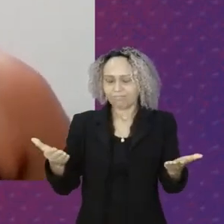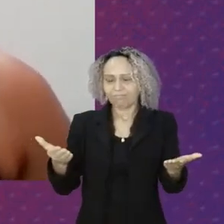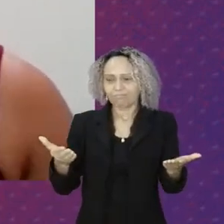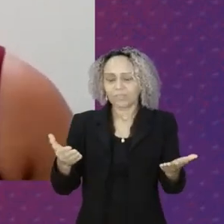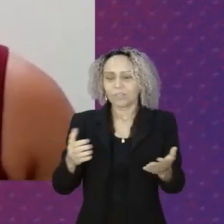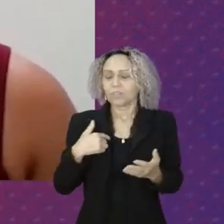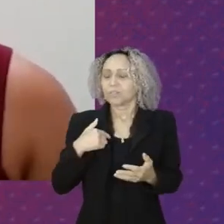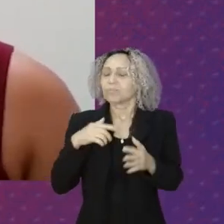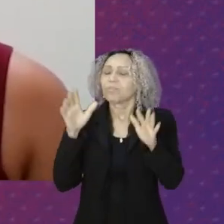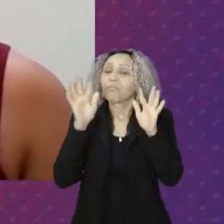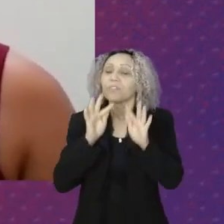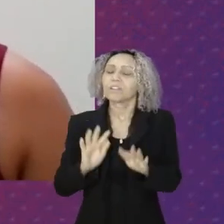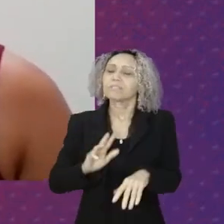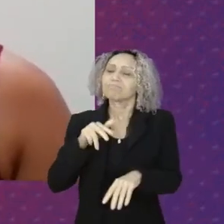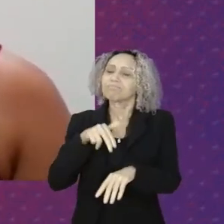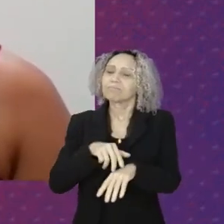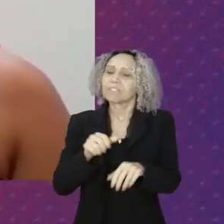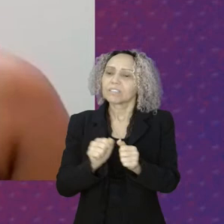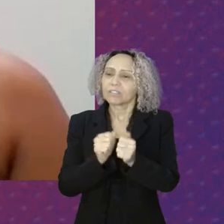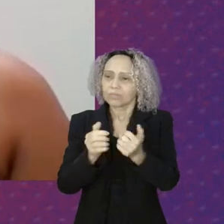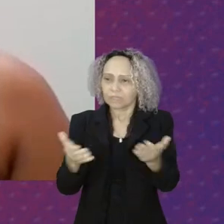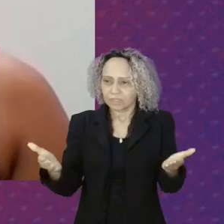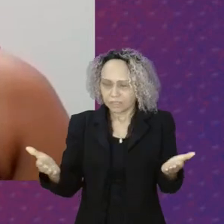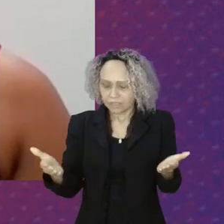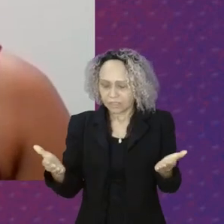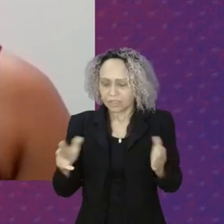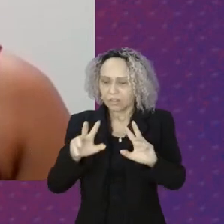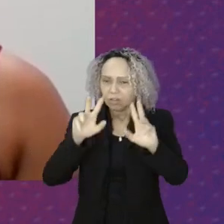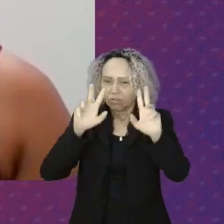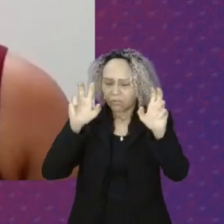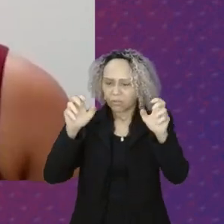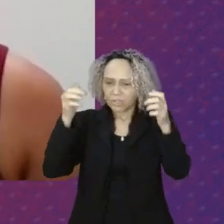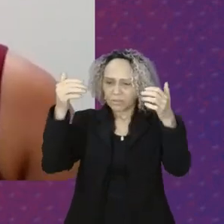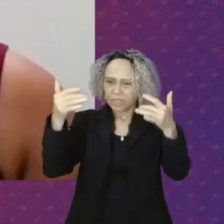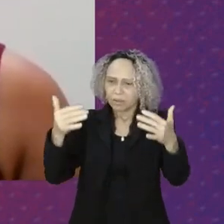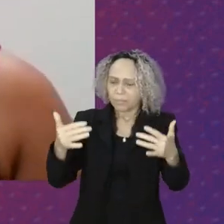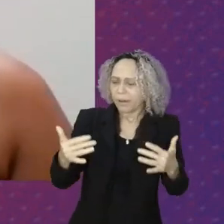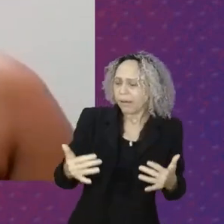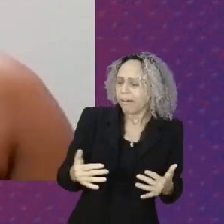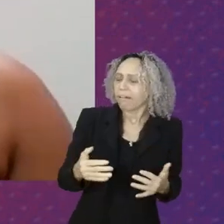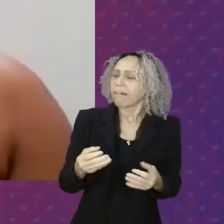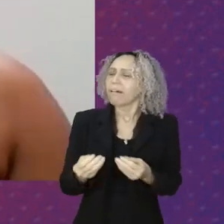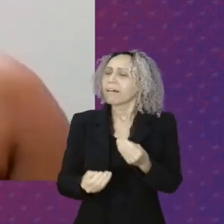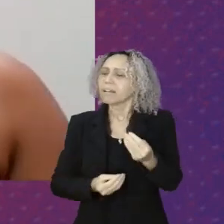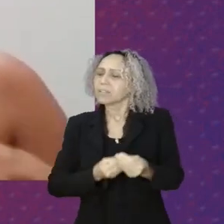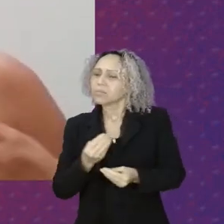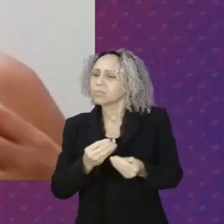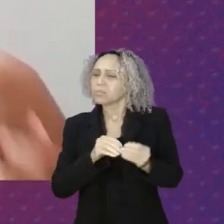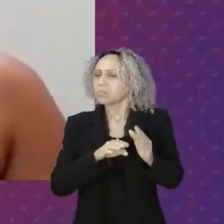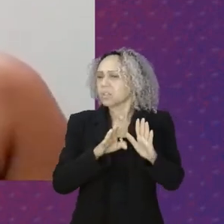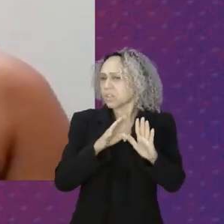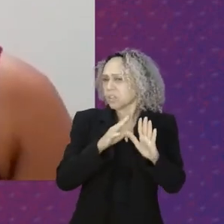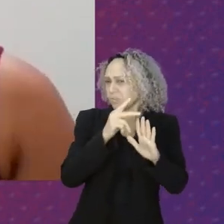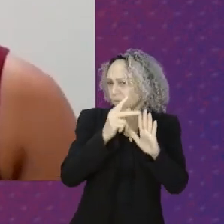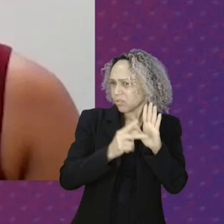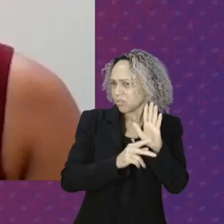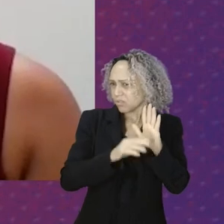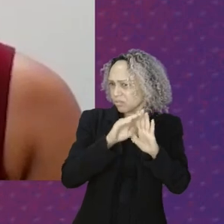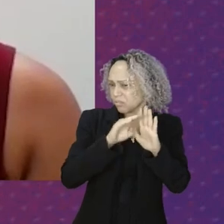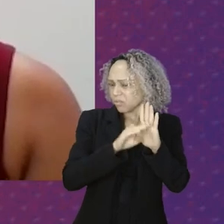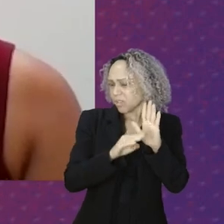para explicar um pouquinho mais sobre o que é esse programa, como ele foi criado, de onde surgiu e como ele